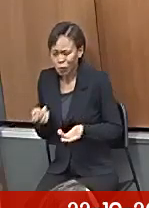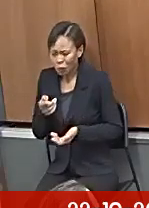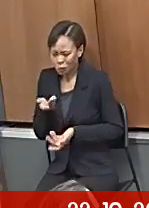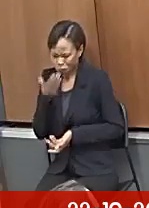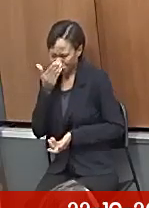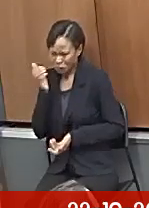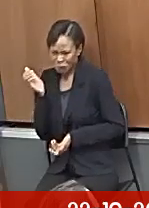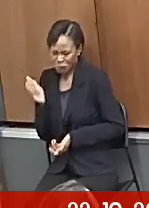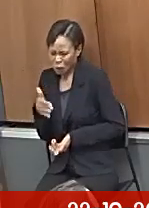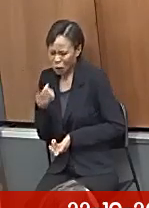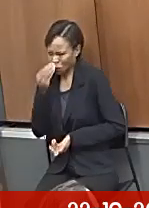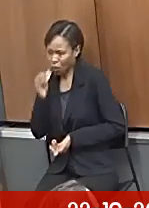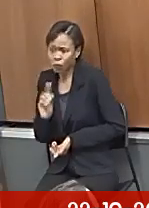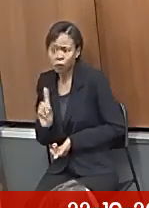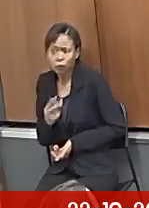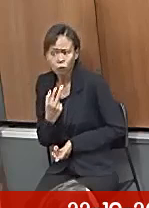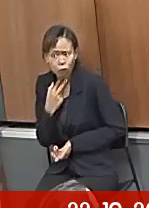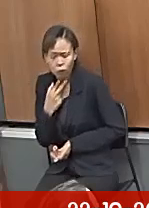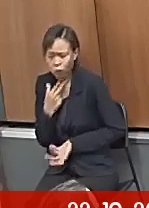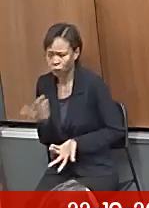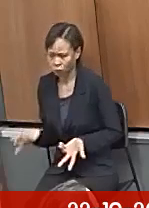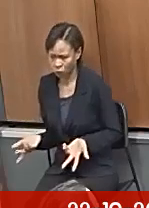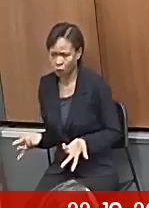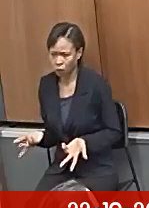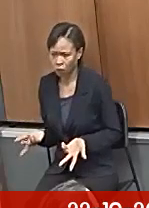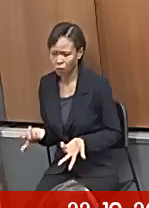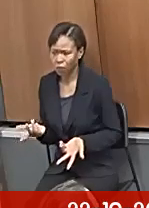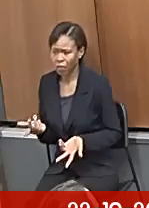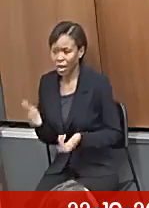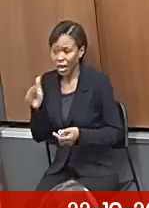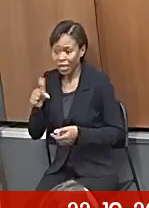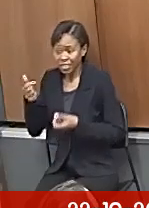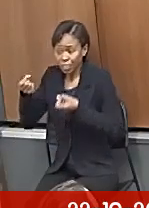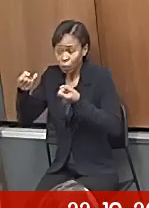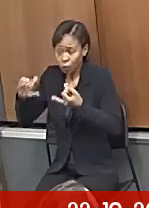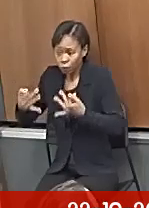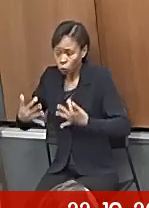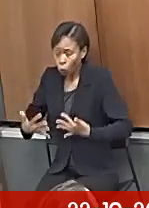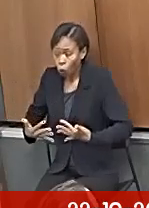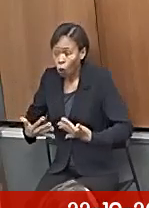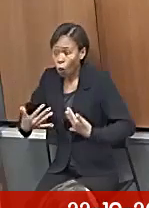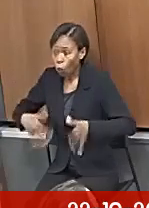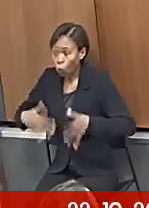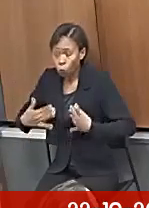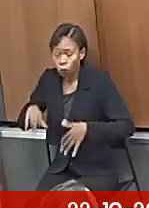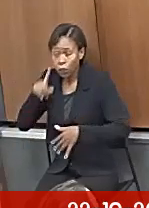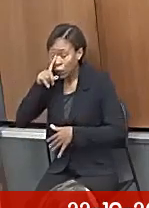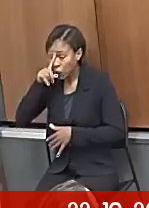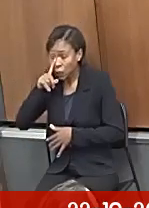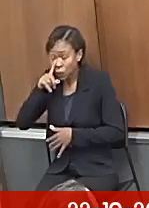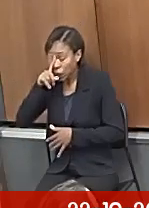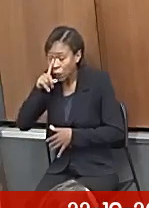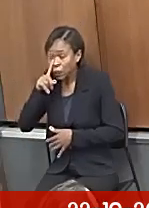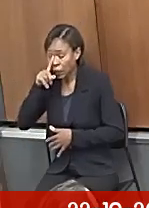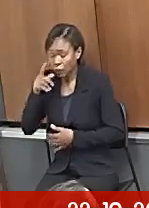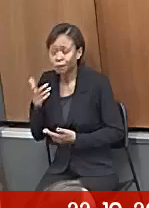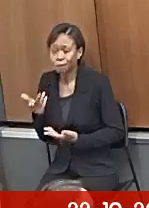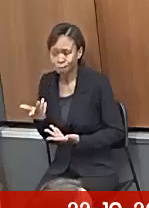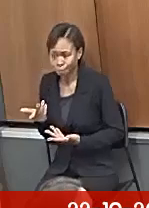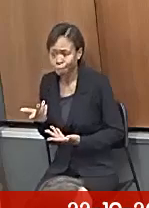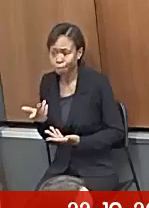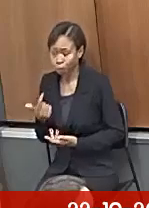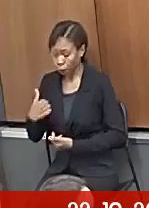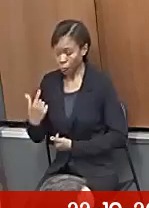O que está sendo relatado aqui é gravíssimo, é gravíssimo. E nós,